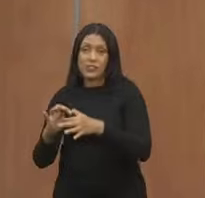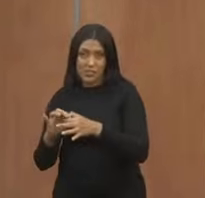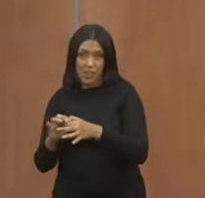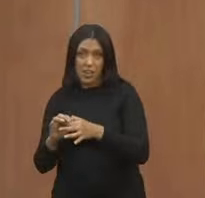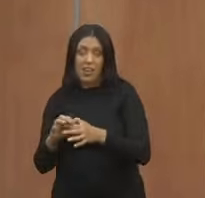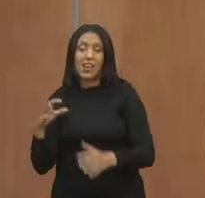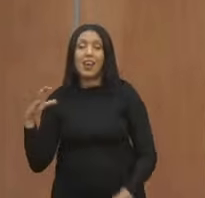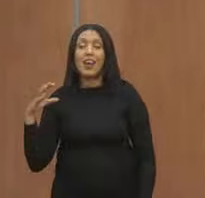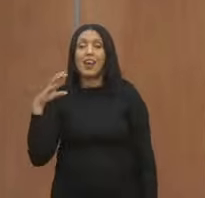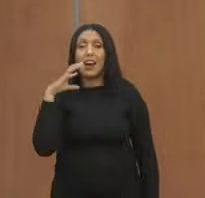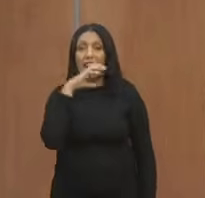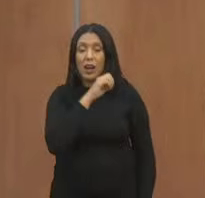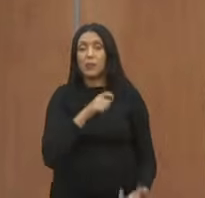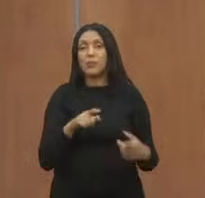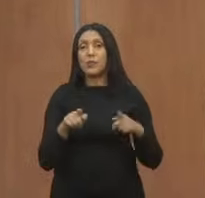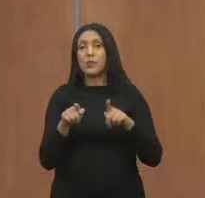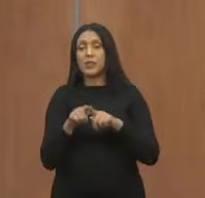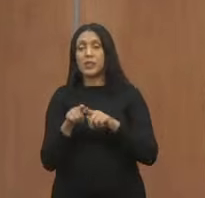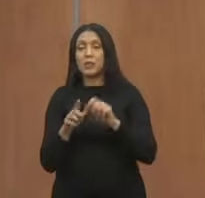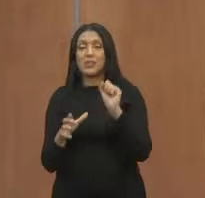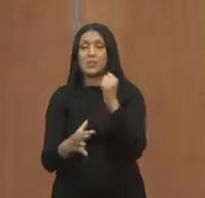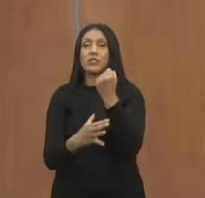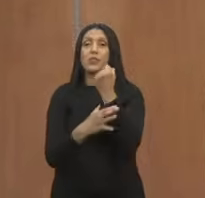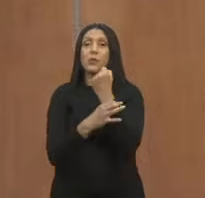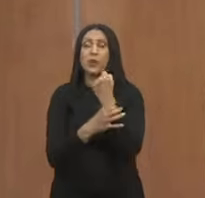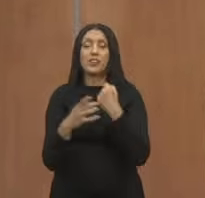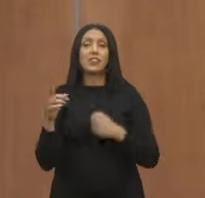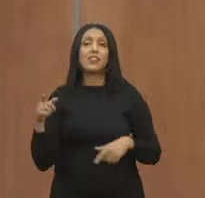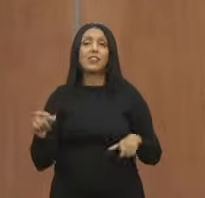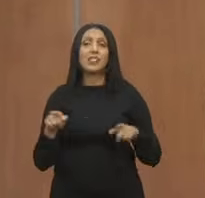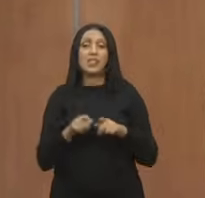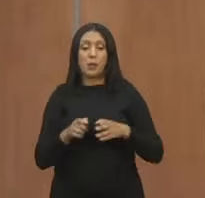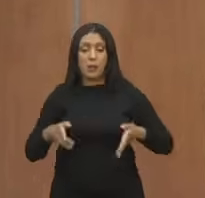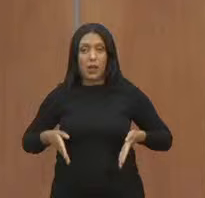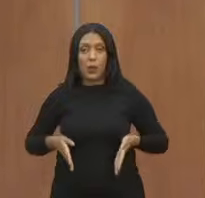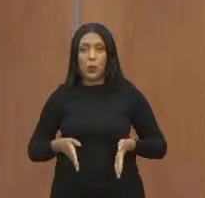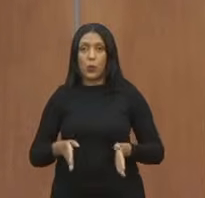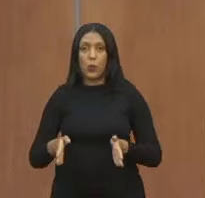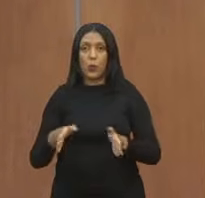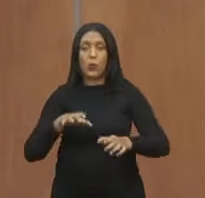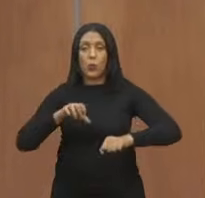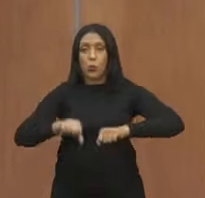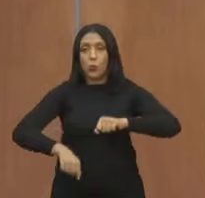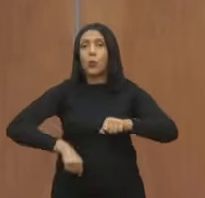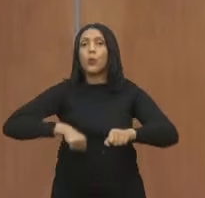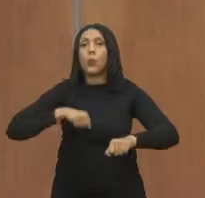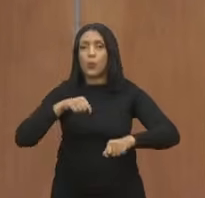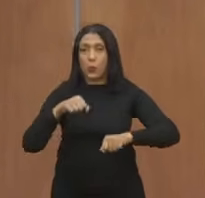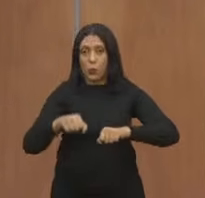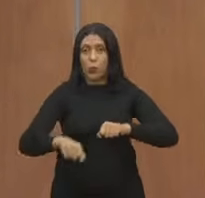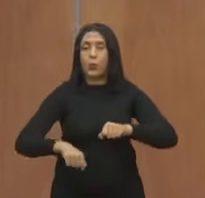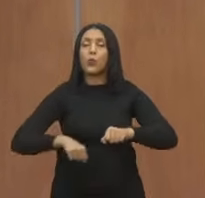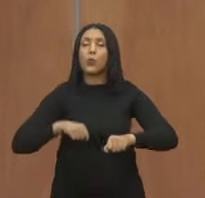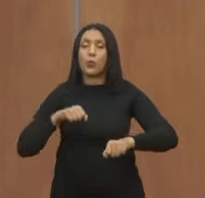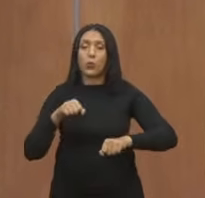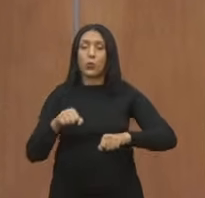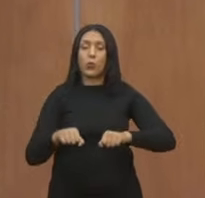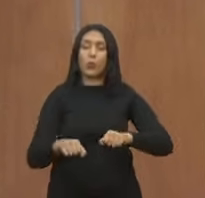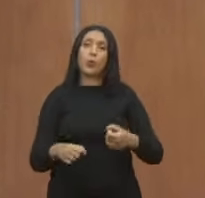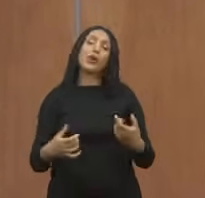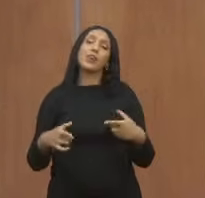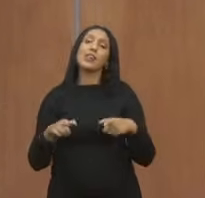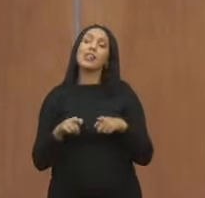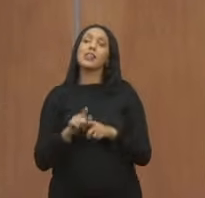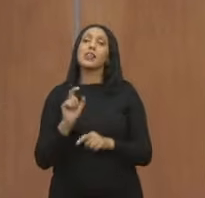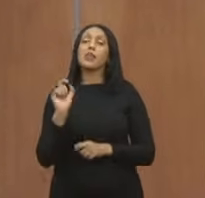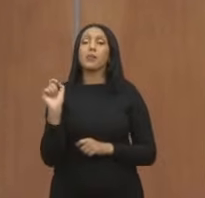melhor segurança, mais ciclovias, e tudo isso aqui está contemplado no PPA. E também ampliação do Centro